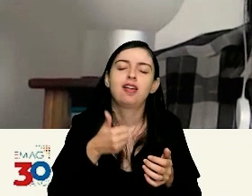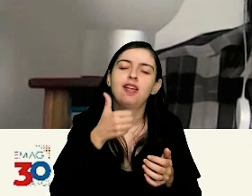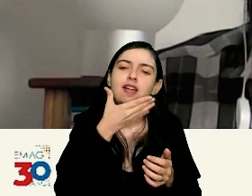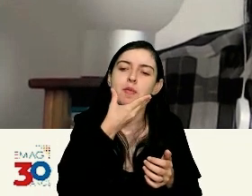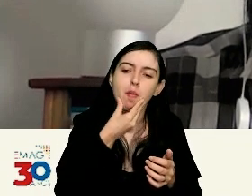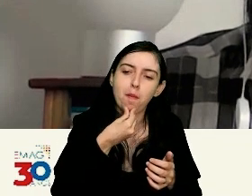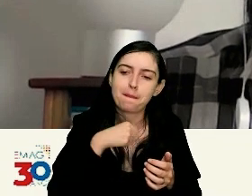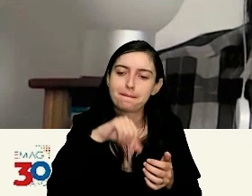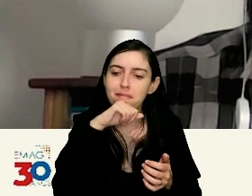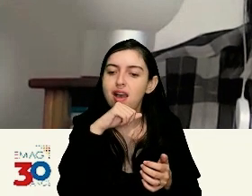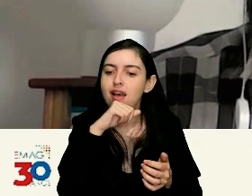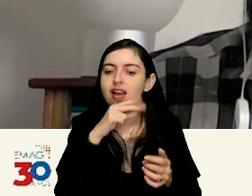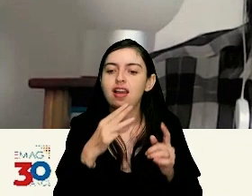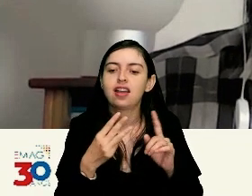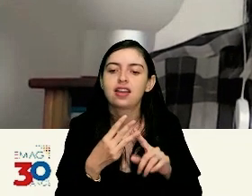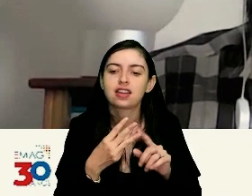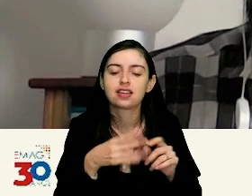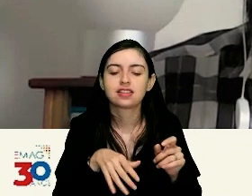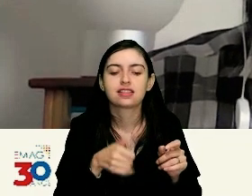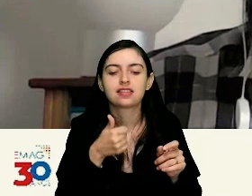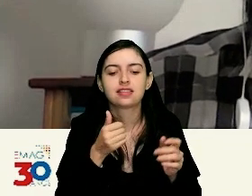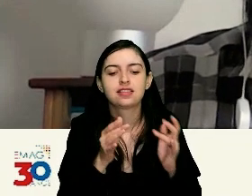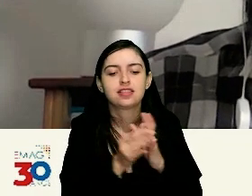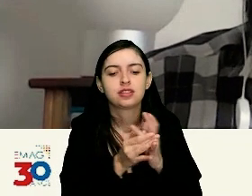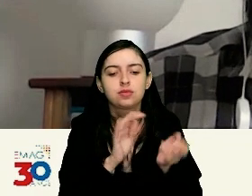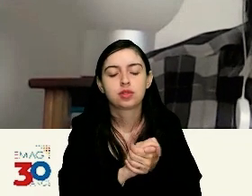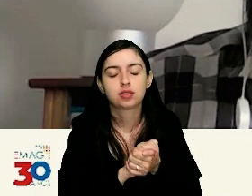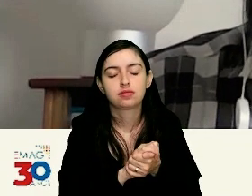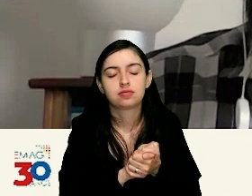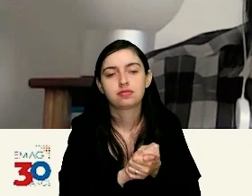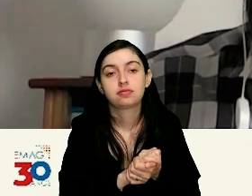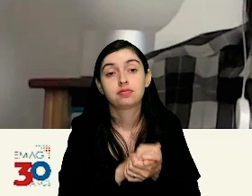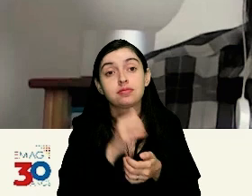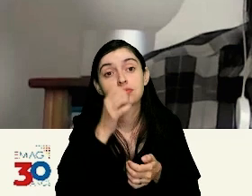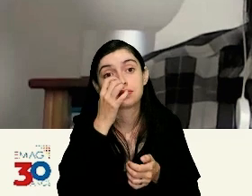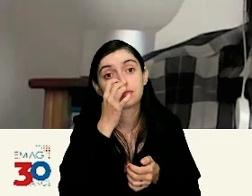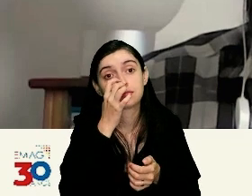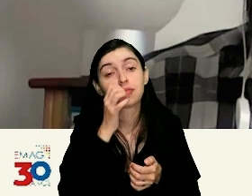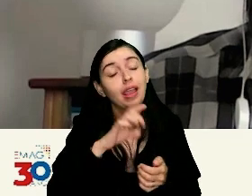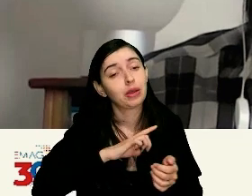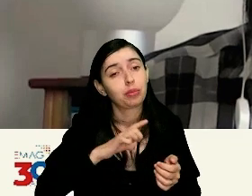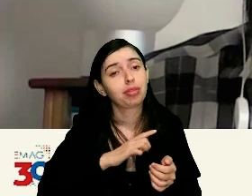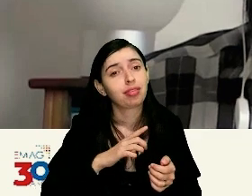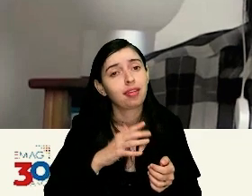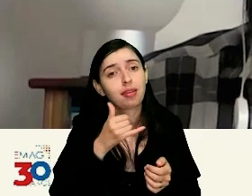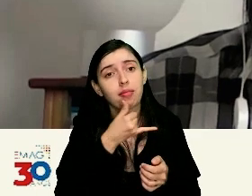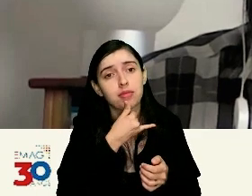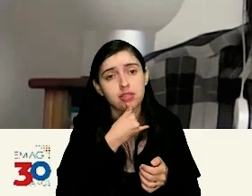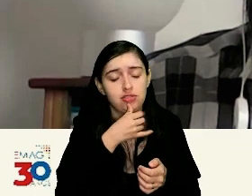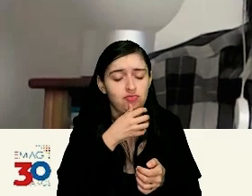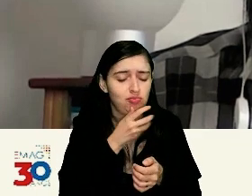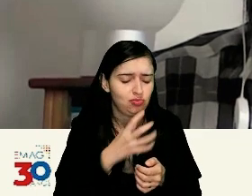Cada pessoa, eu acho que ela tem o seu tempo de luto, né? Tempo de luto. Eu tive o meu,